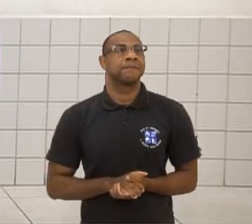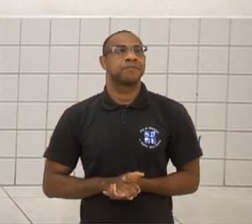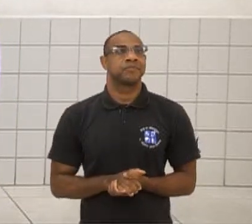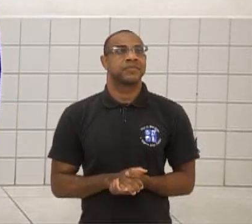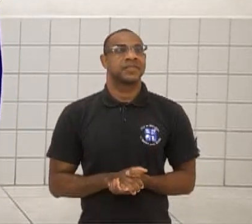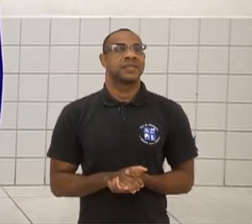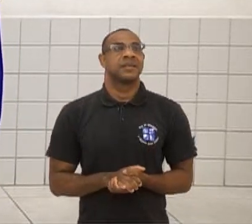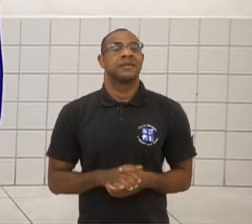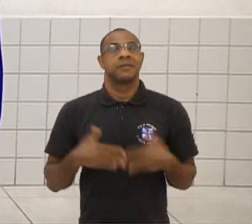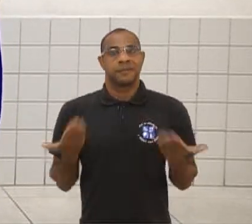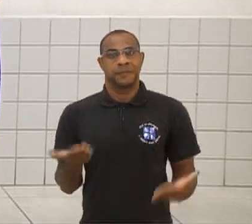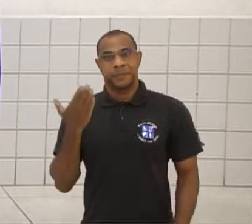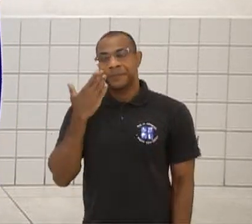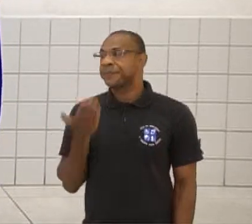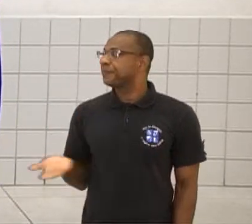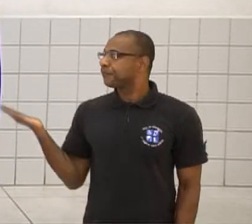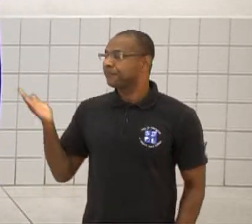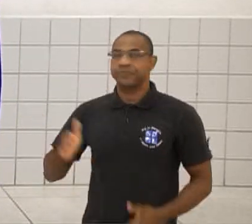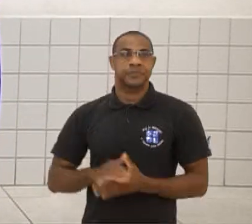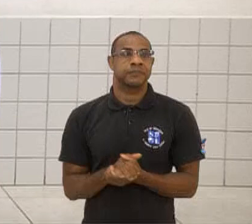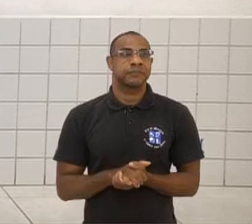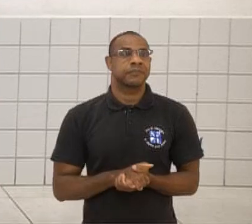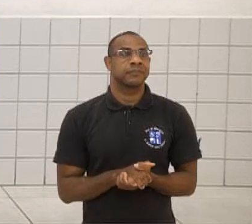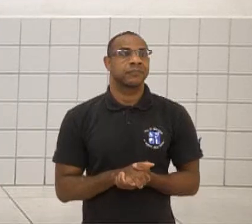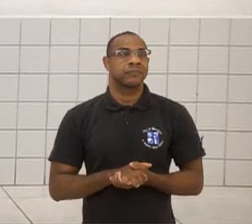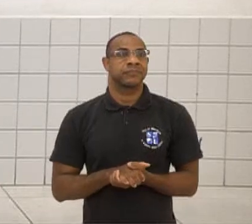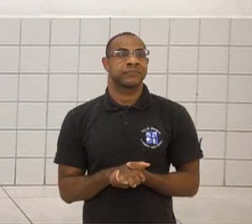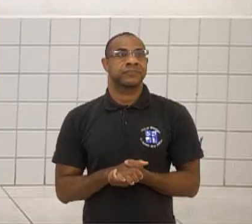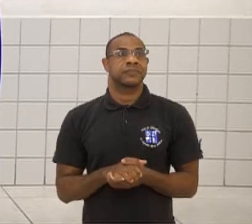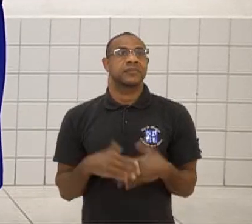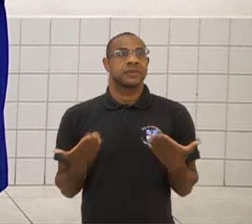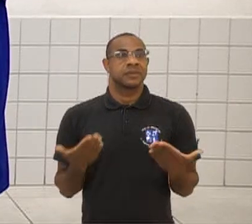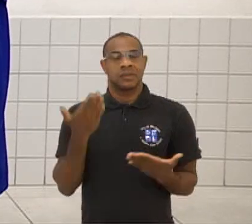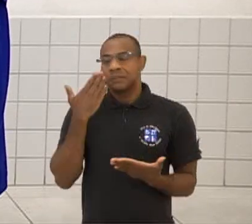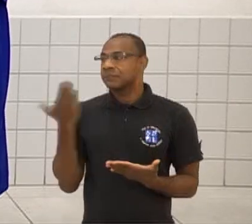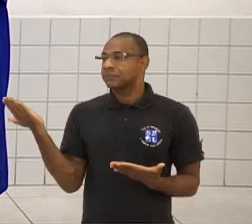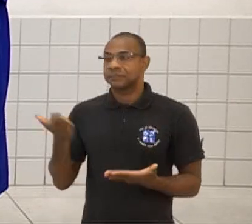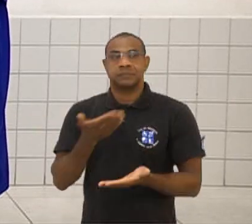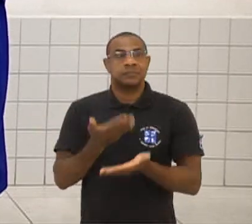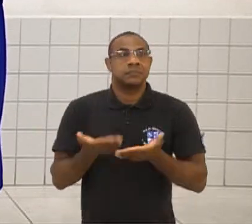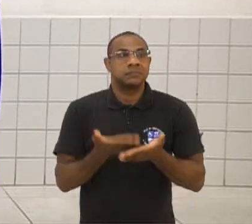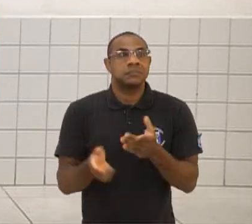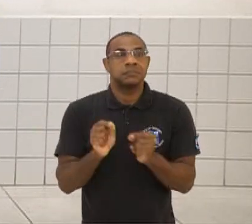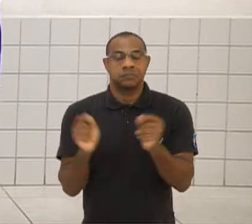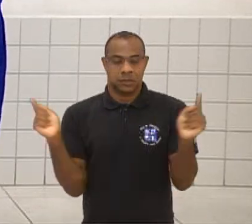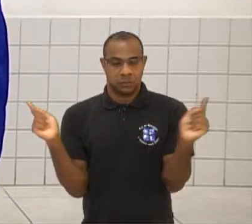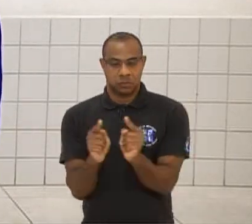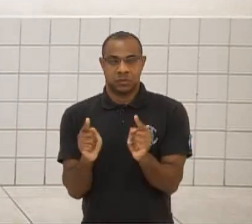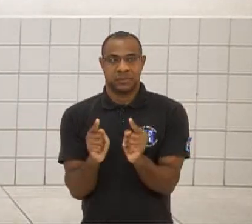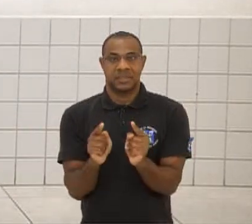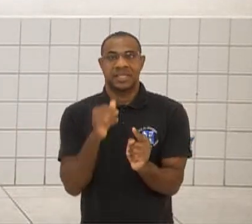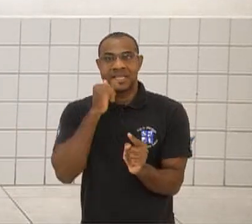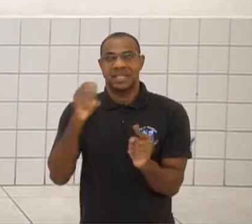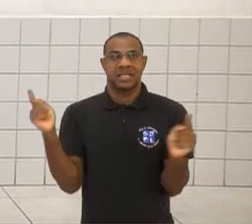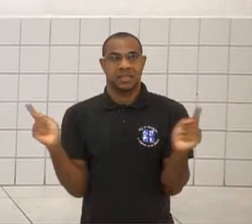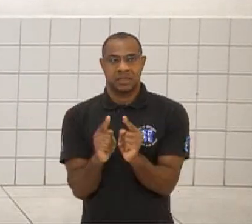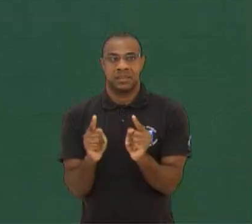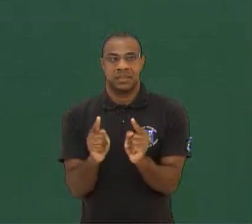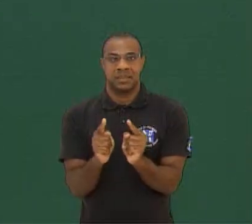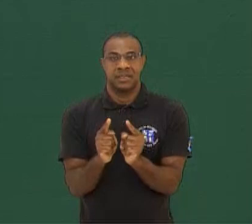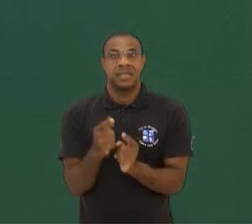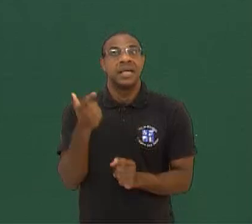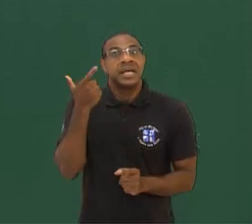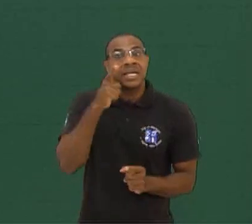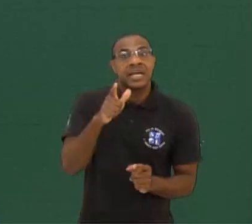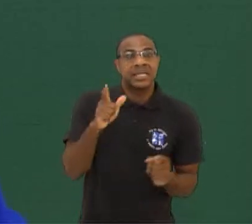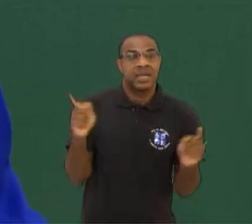você. Então vamos lá. Ganho de elétrons, então, né, Prof. Beth? Sim. Corresponde ao processo de redução. É esquisito falar isso, que ganha elétron